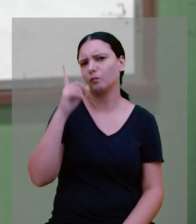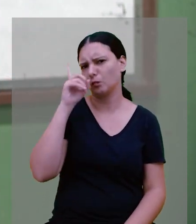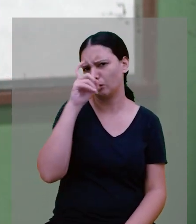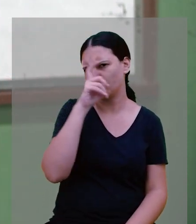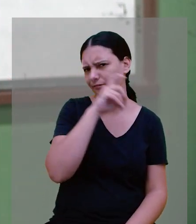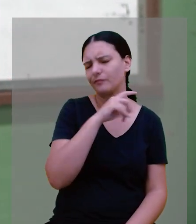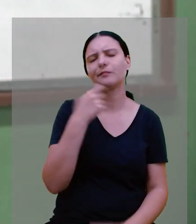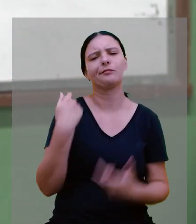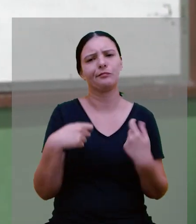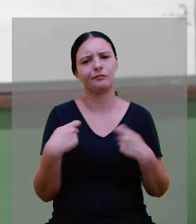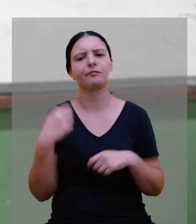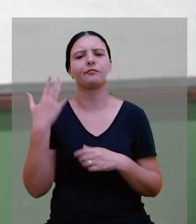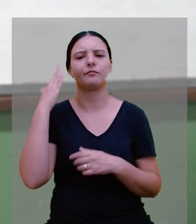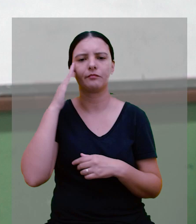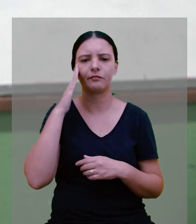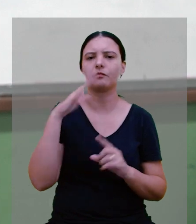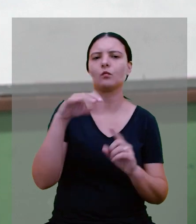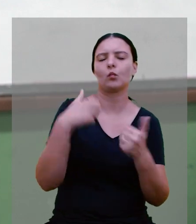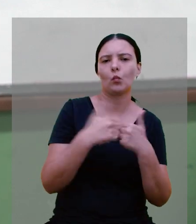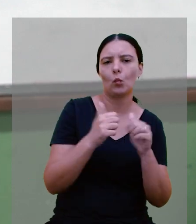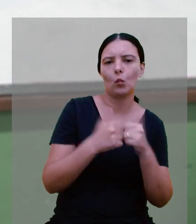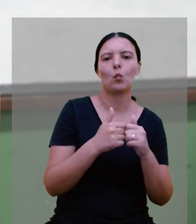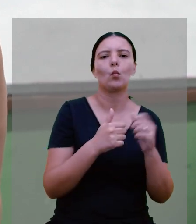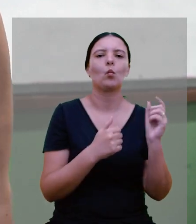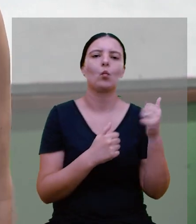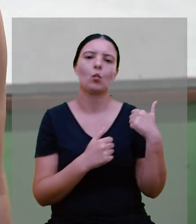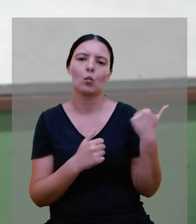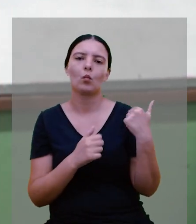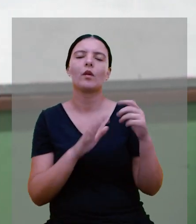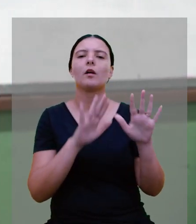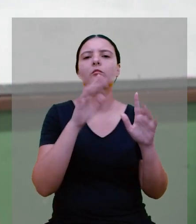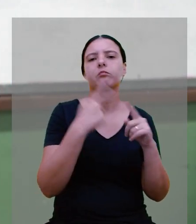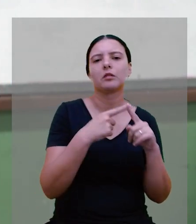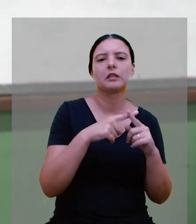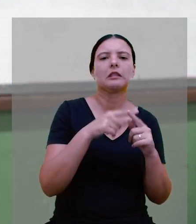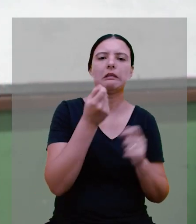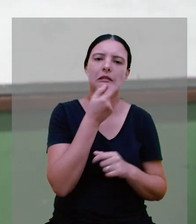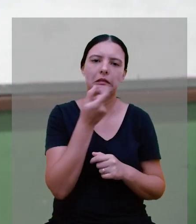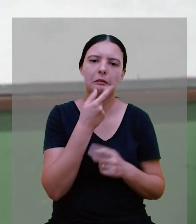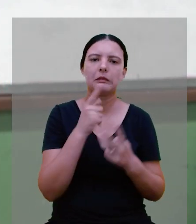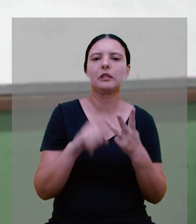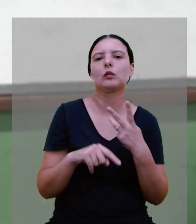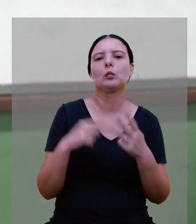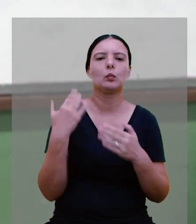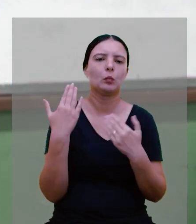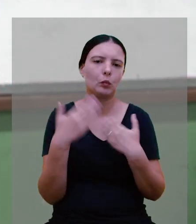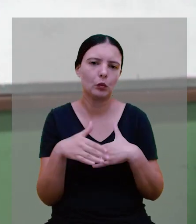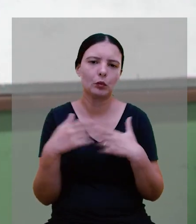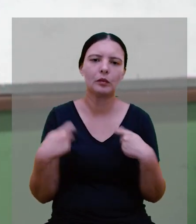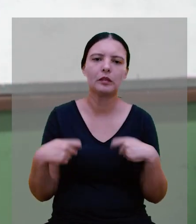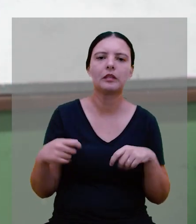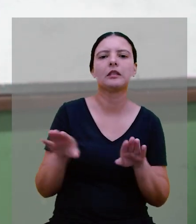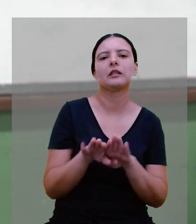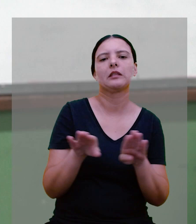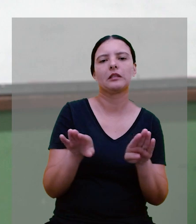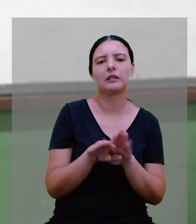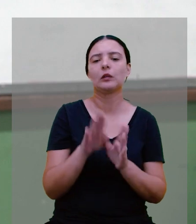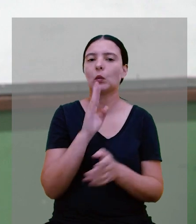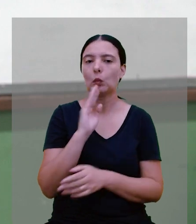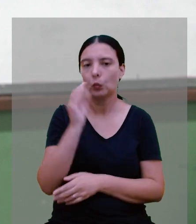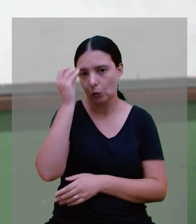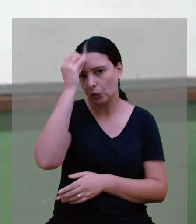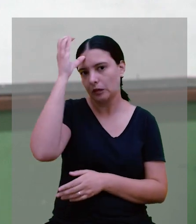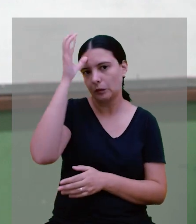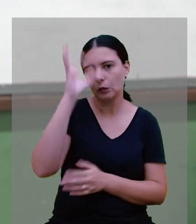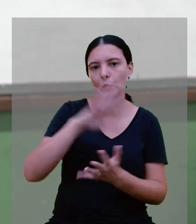ler para se orientar, para pegar o ônibus, para ler a caixa de remédio, né? A gente precisa ler para fazer prova, a gente precisa ler para registrar o conhecimento